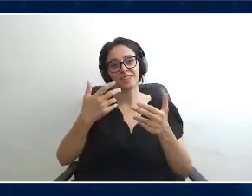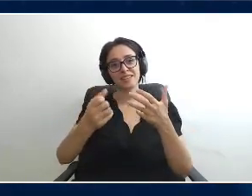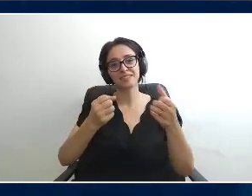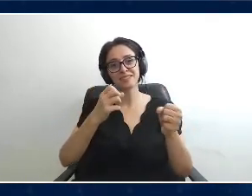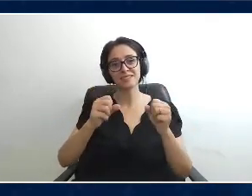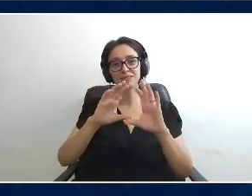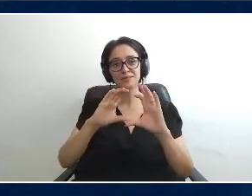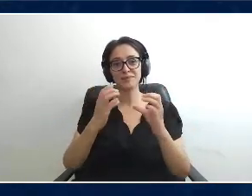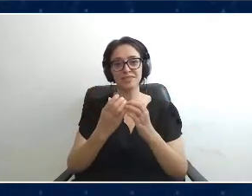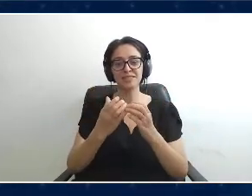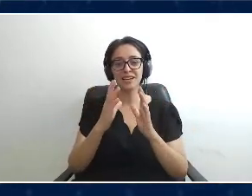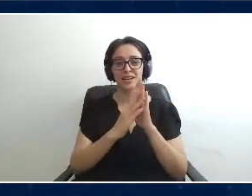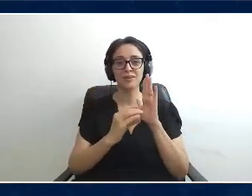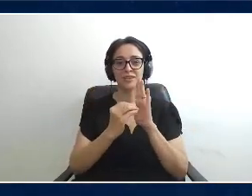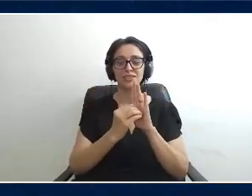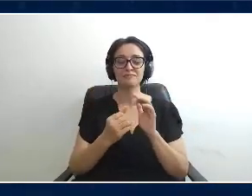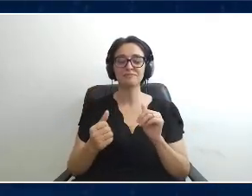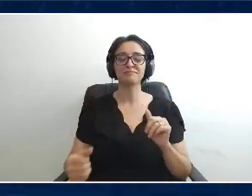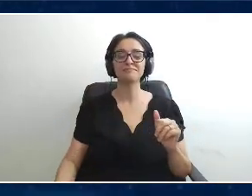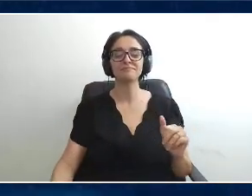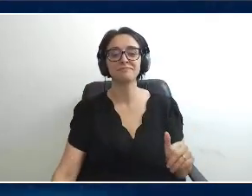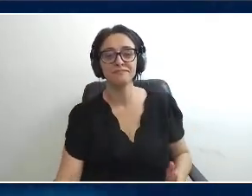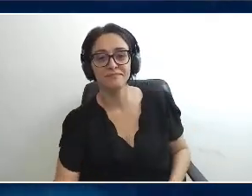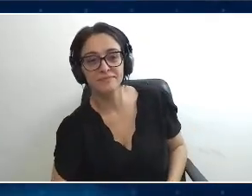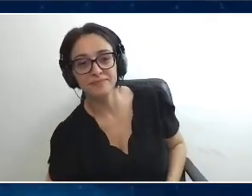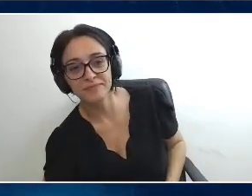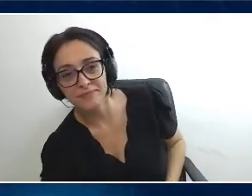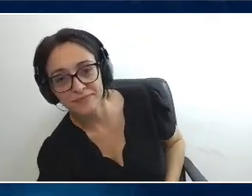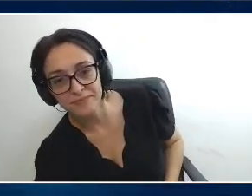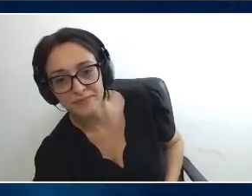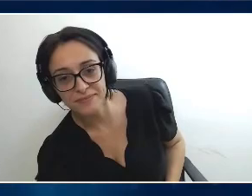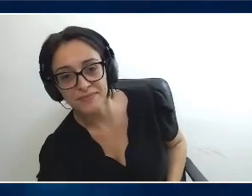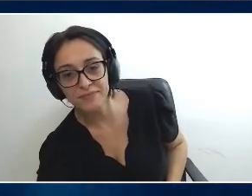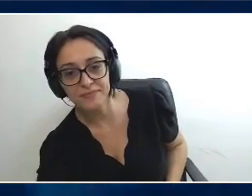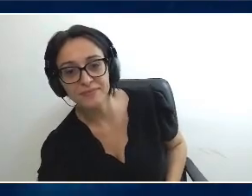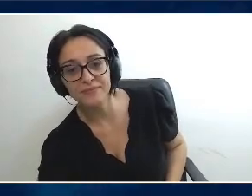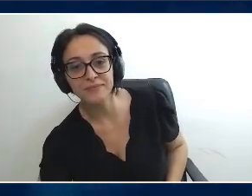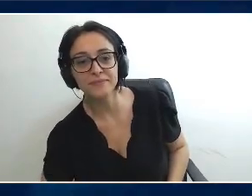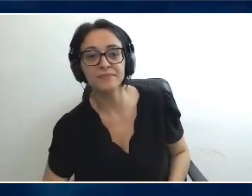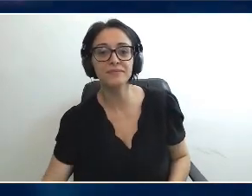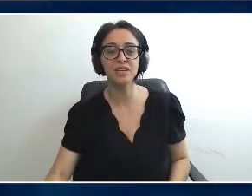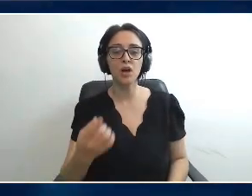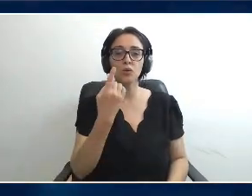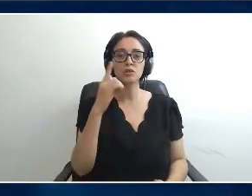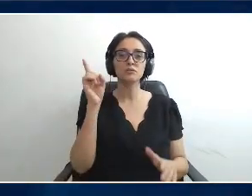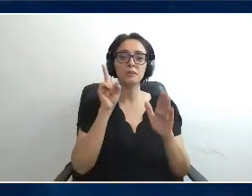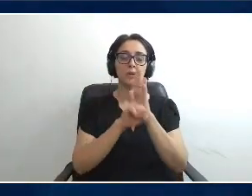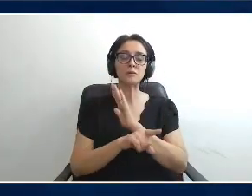comunidade na linguagem. Show demais, show demais. Pessoal, mais uma última pergunta aí.